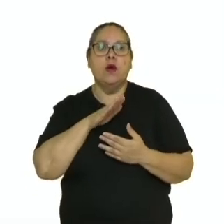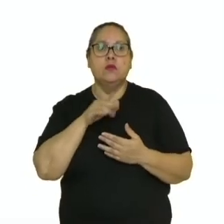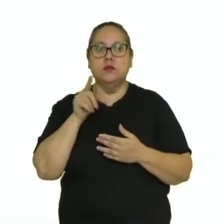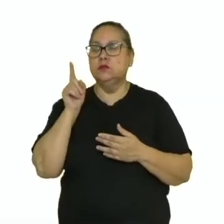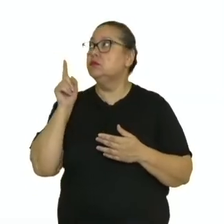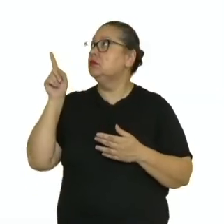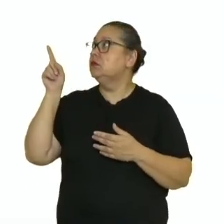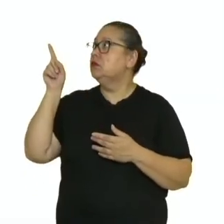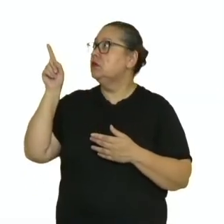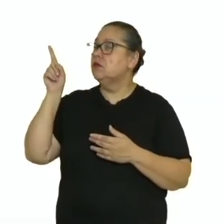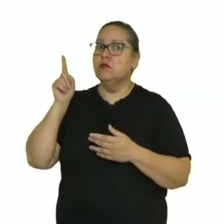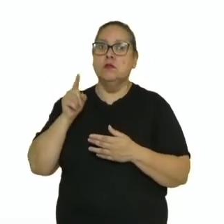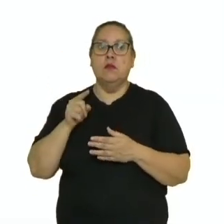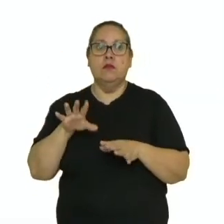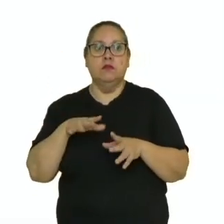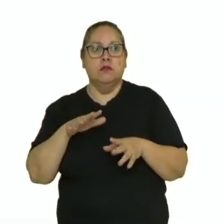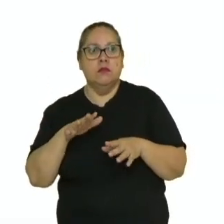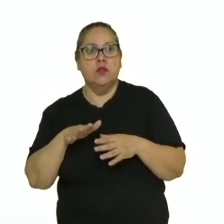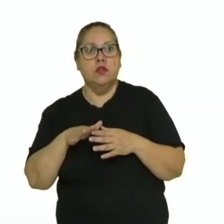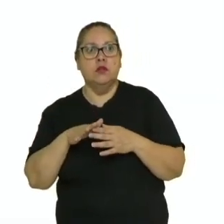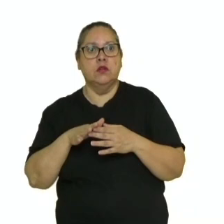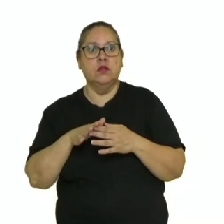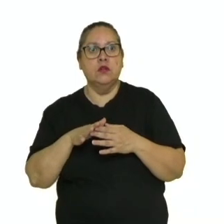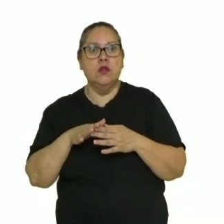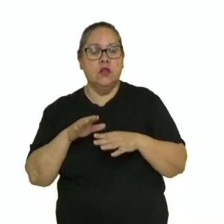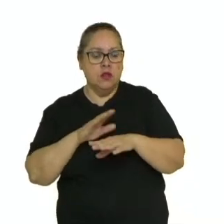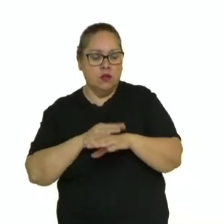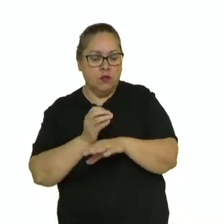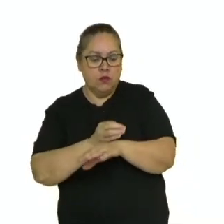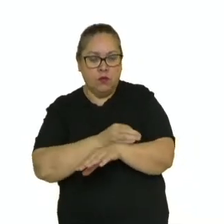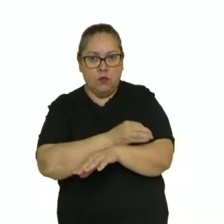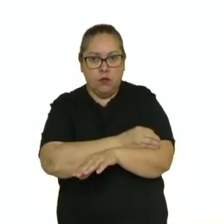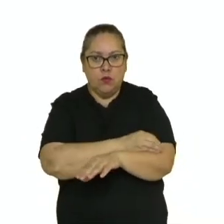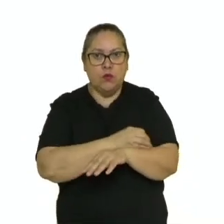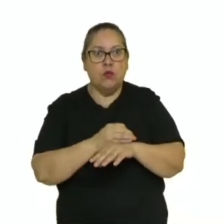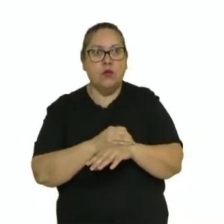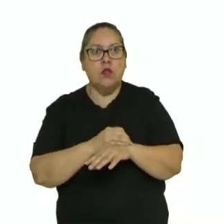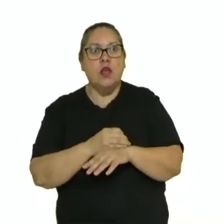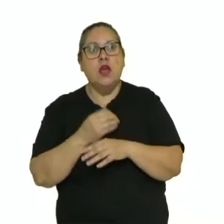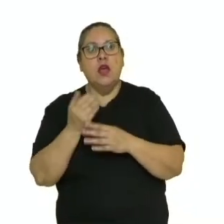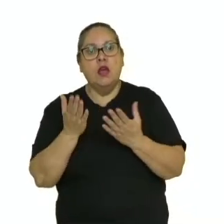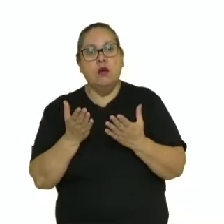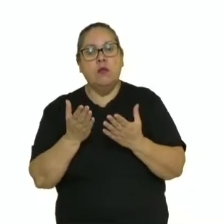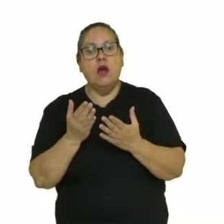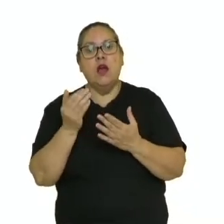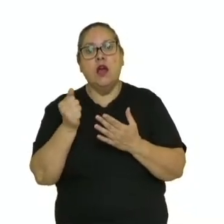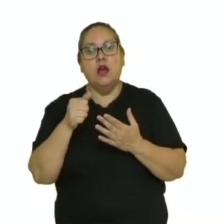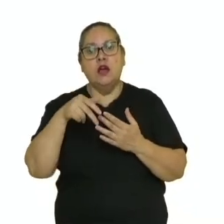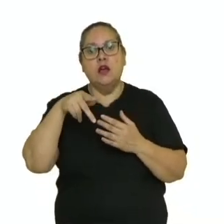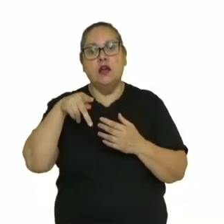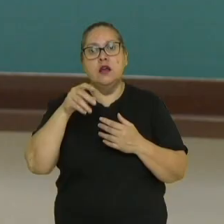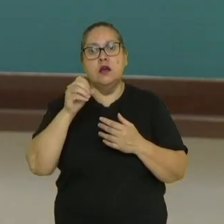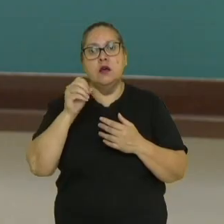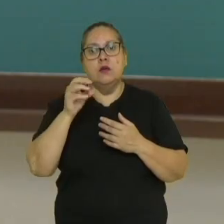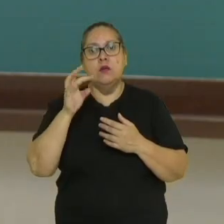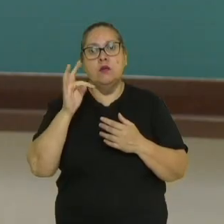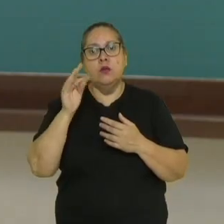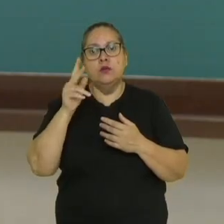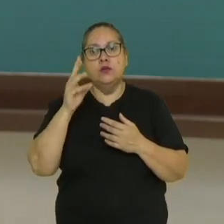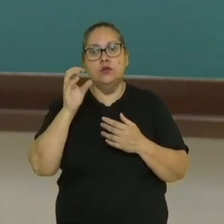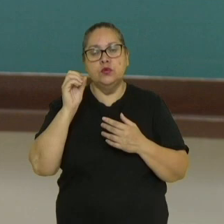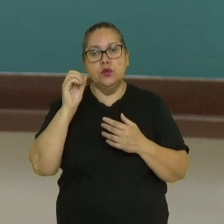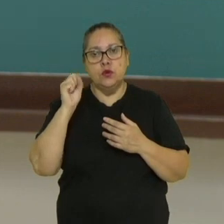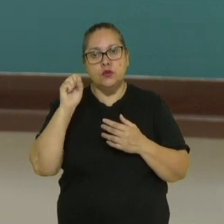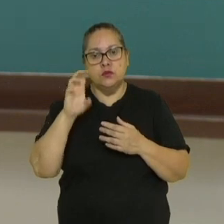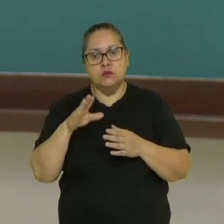Alzheimer, mal de Parkinson e osteoporose é uma apoptose excessiva. Alguma coisa aconteceu